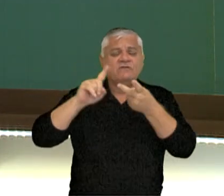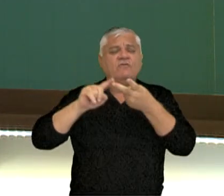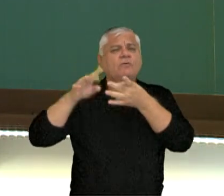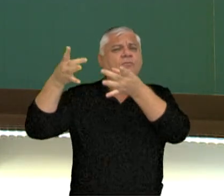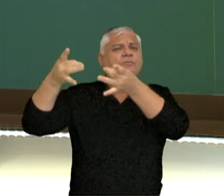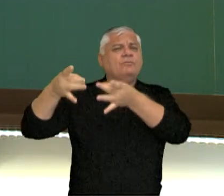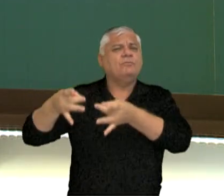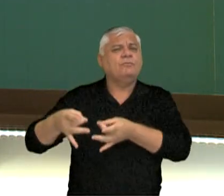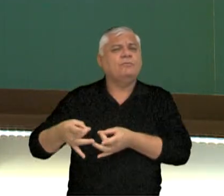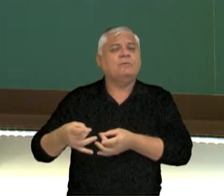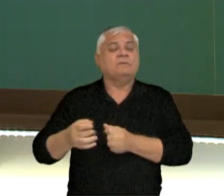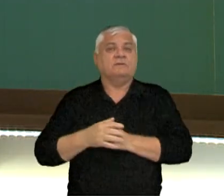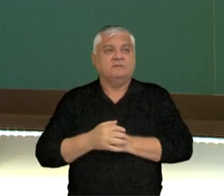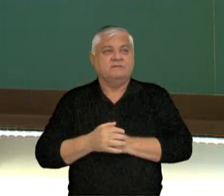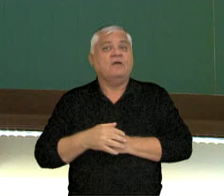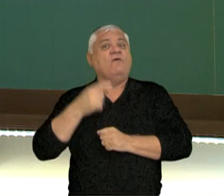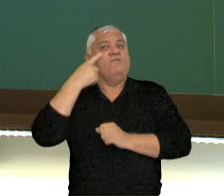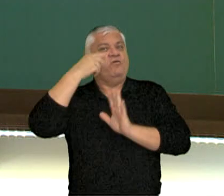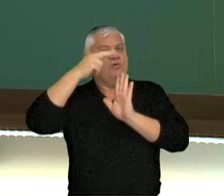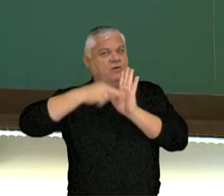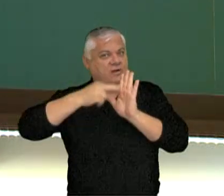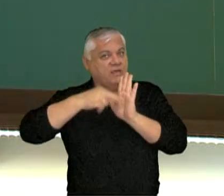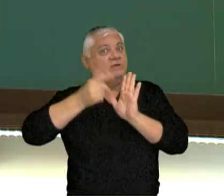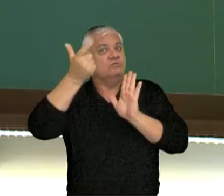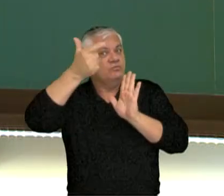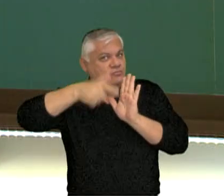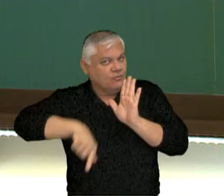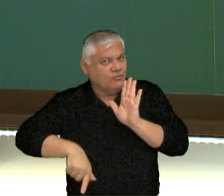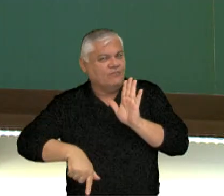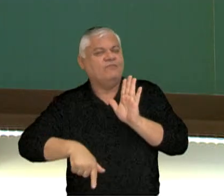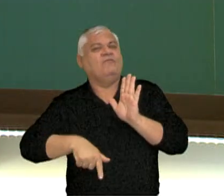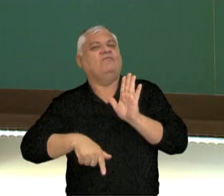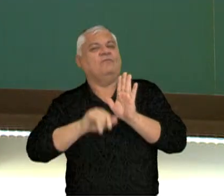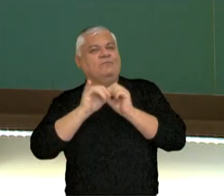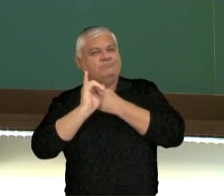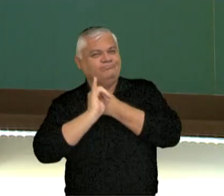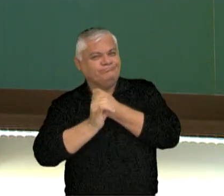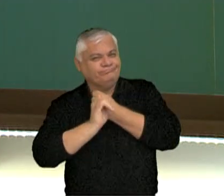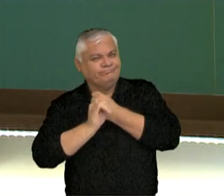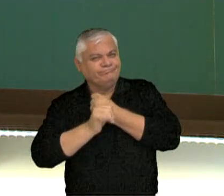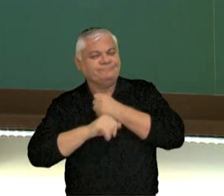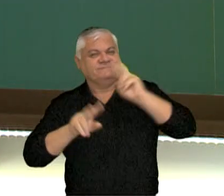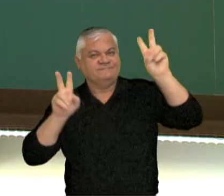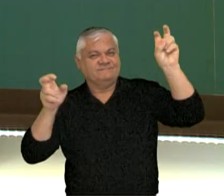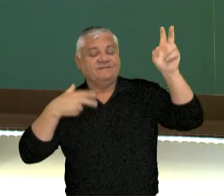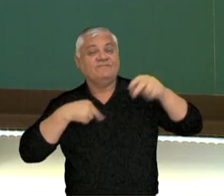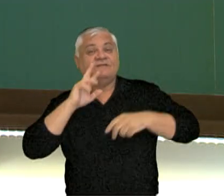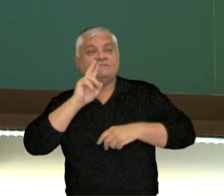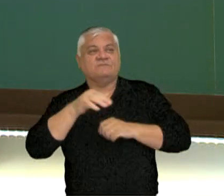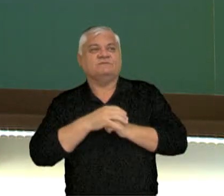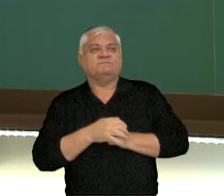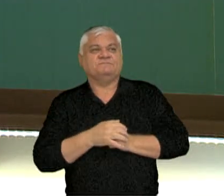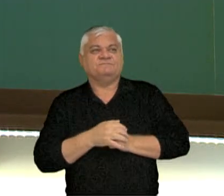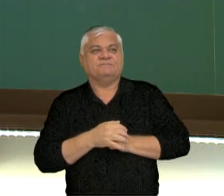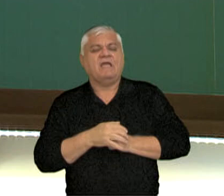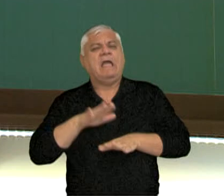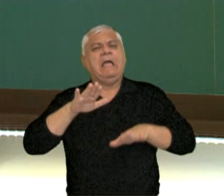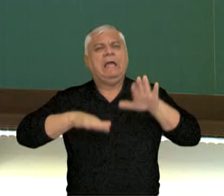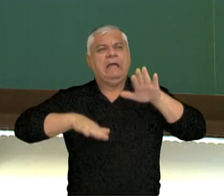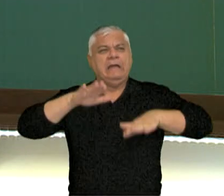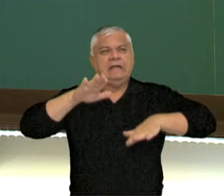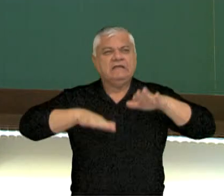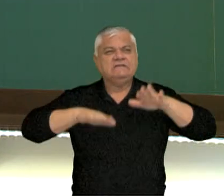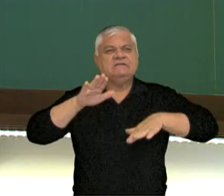descritivo? Vou retomar com você o trecho do conto para você ter certeza se fez a resposta certa. De quando em